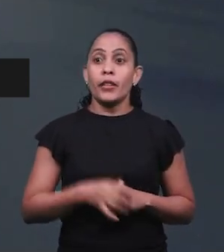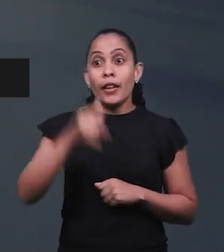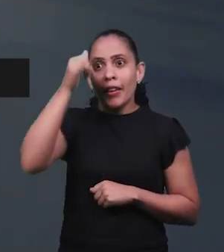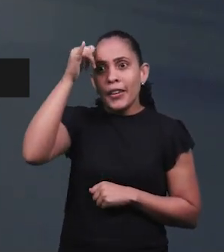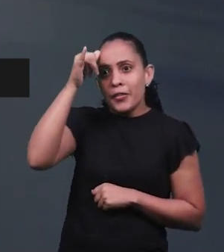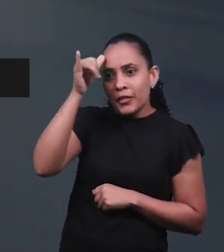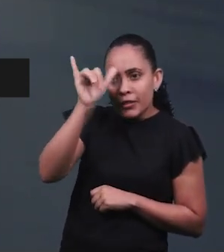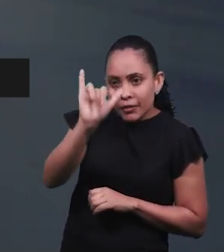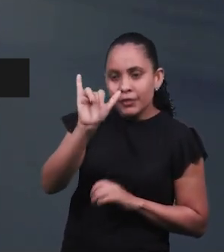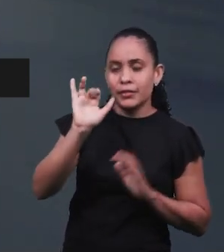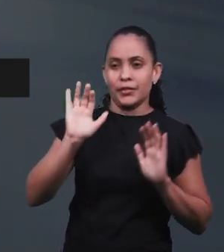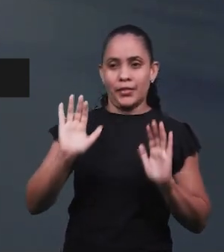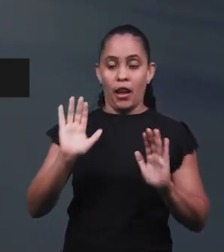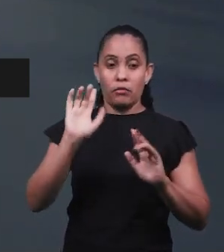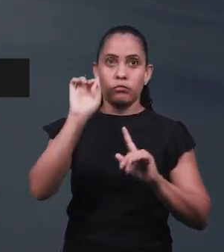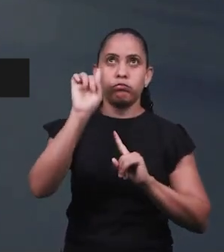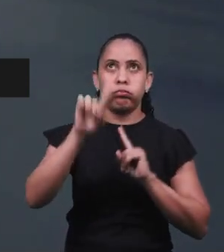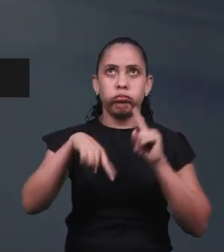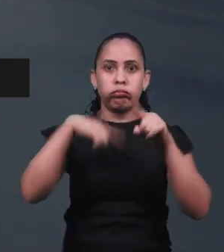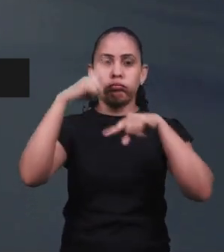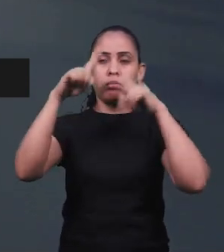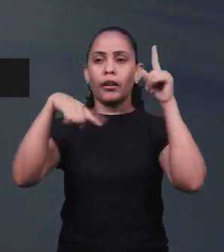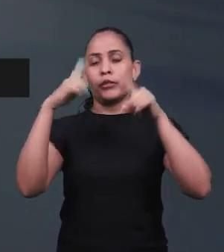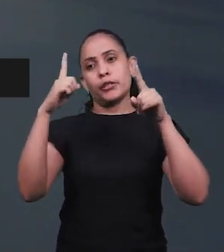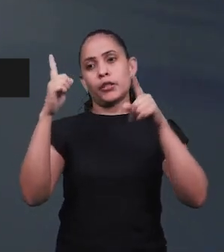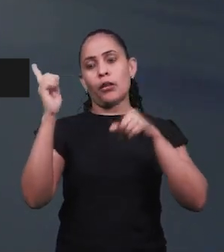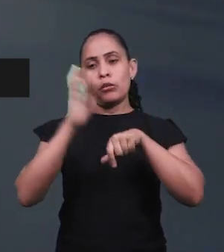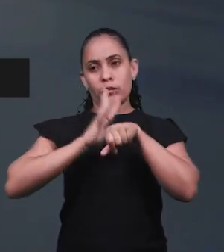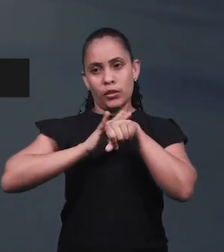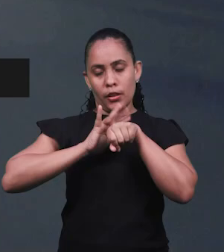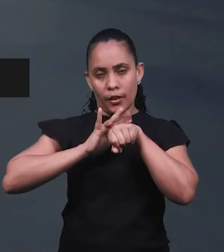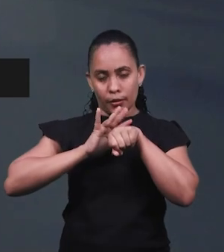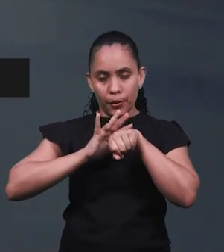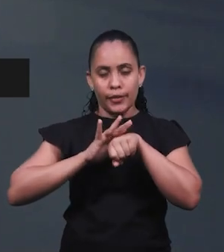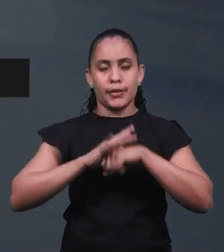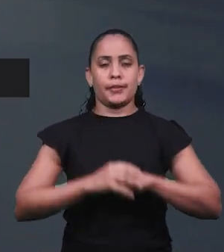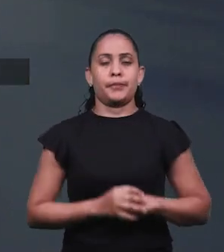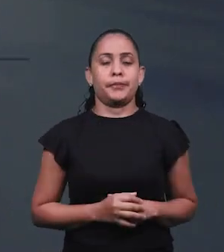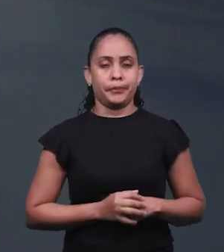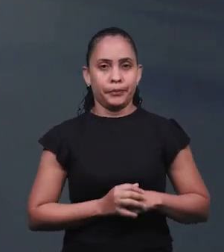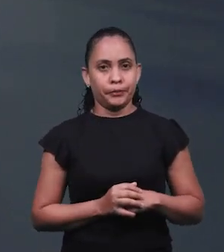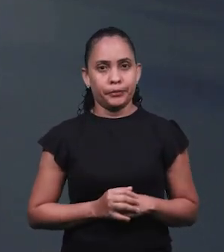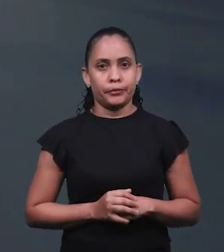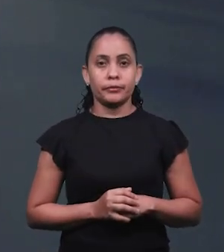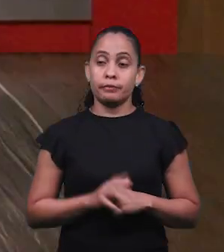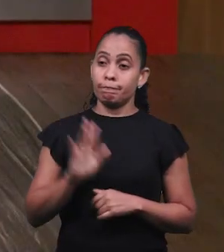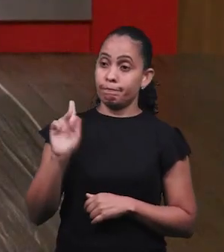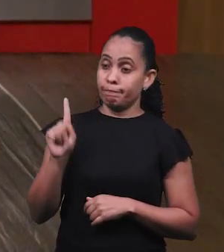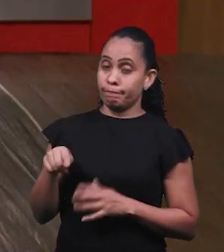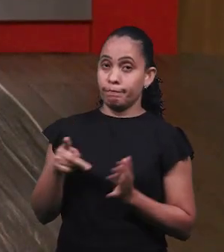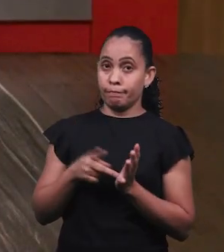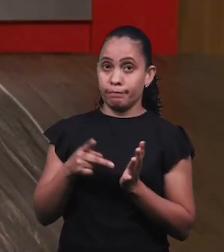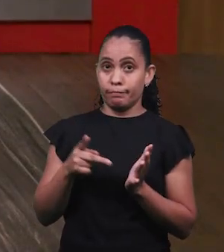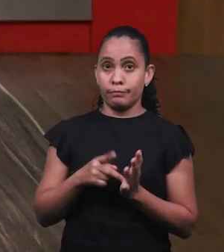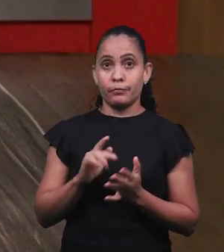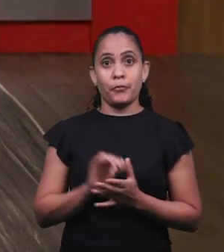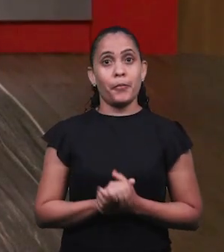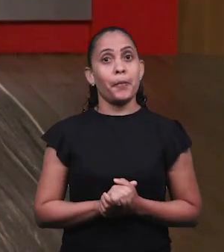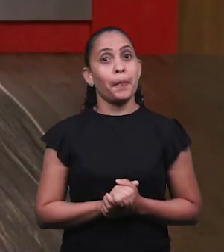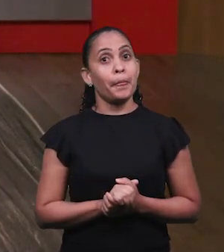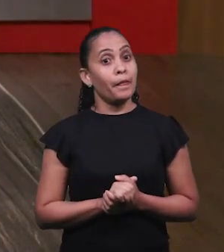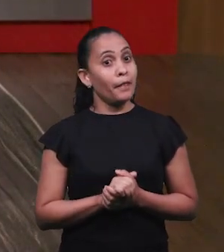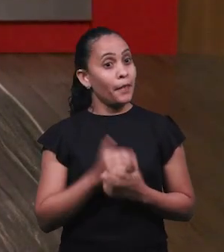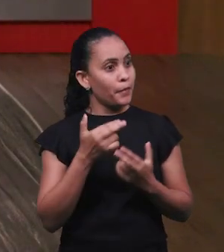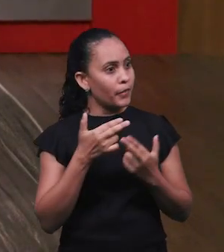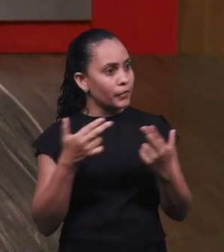prevenir essa evolução da doença renal crônica para fases mais avançadas. Na verdade, vai prevenir várias coisas, não só renal,